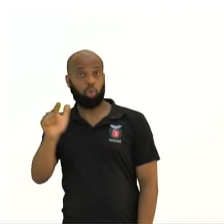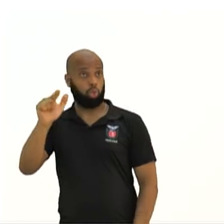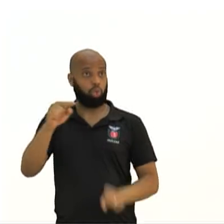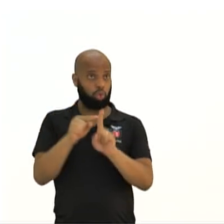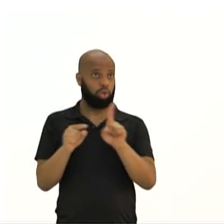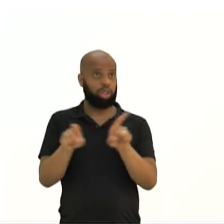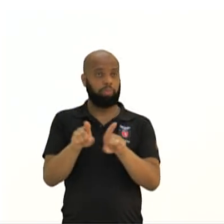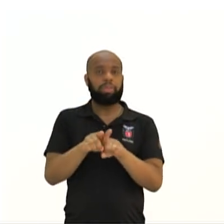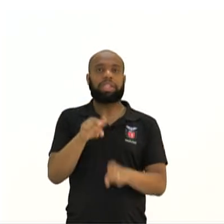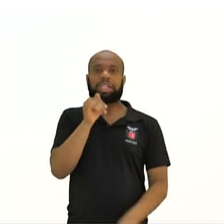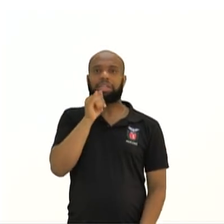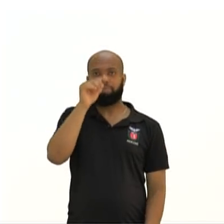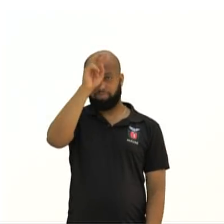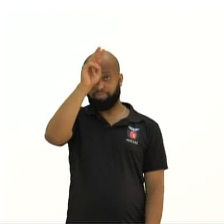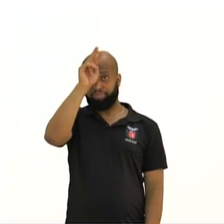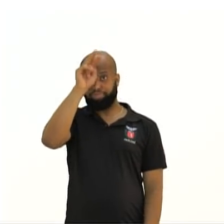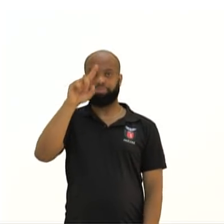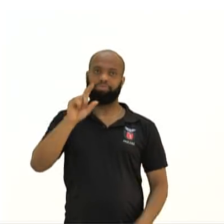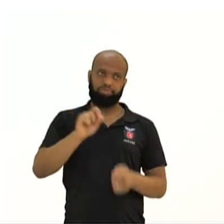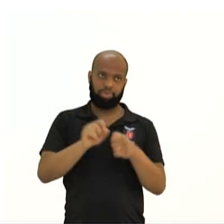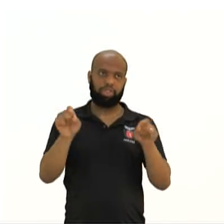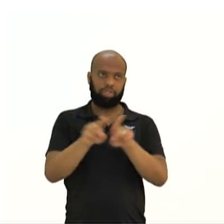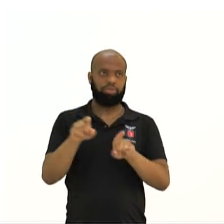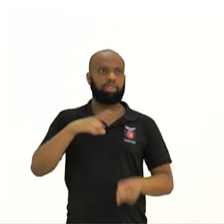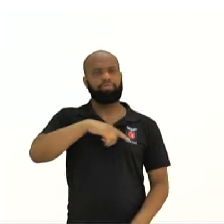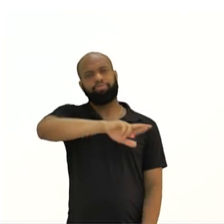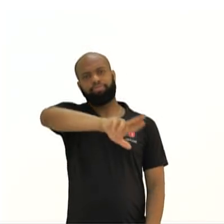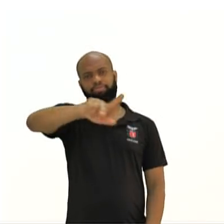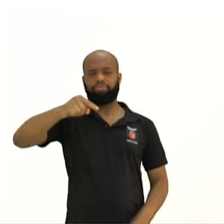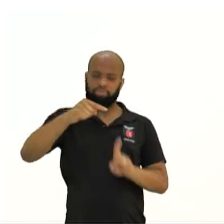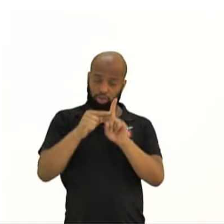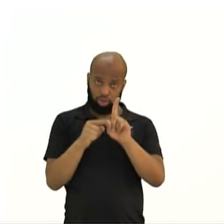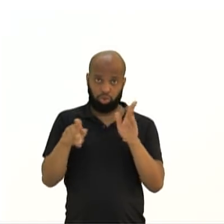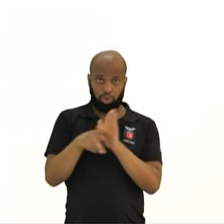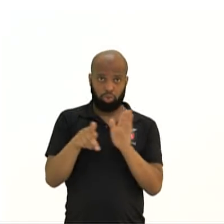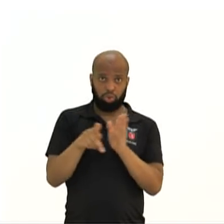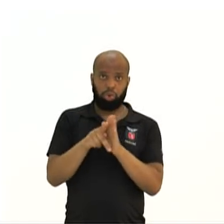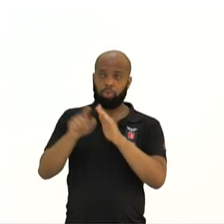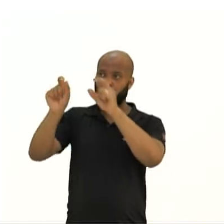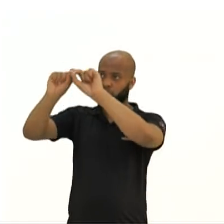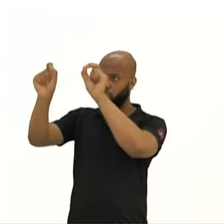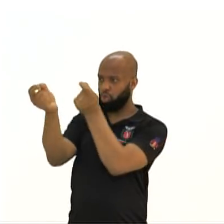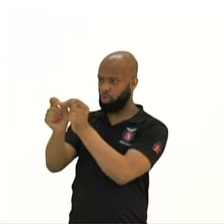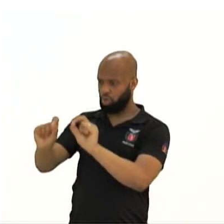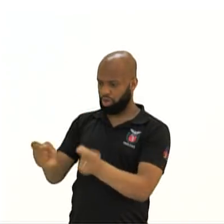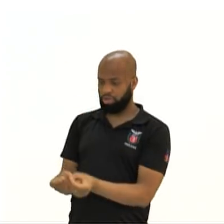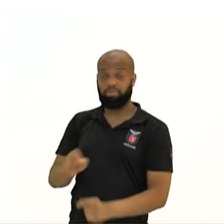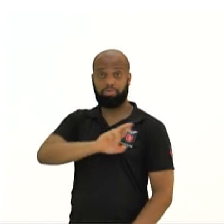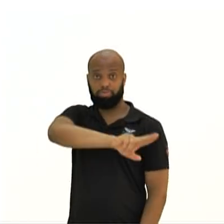como insetos, por exemplo. Tá? Então, são vários tipos de organismos diferentes.